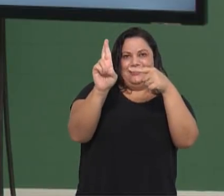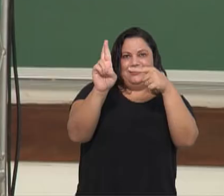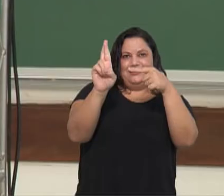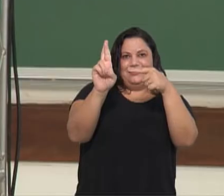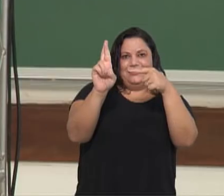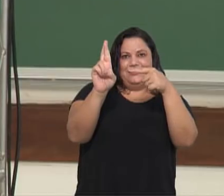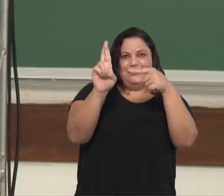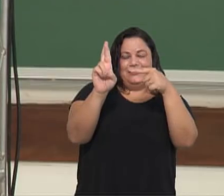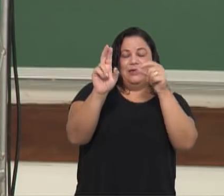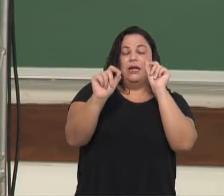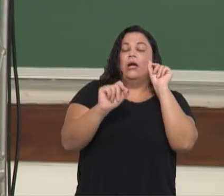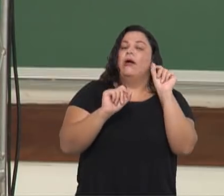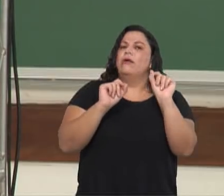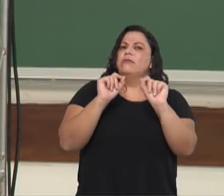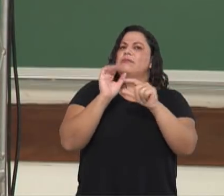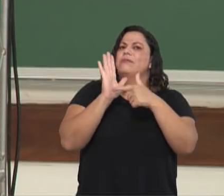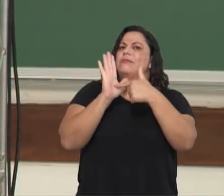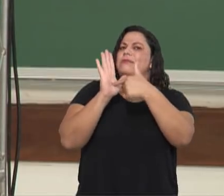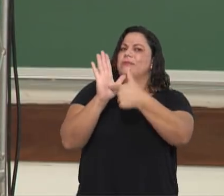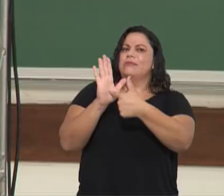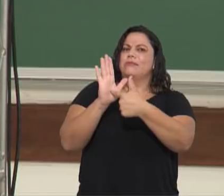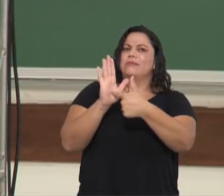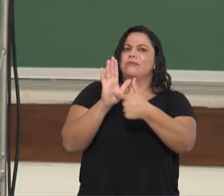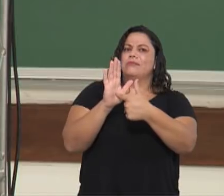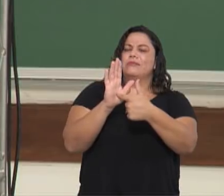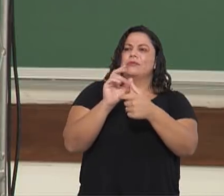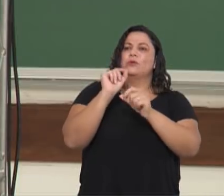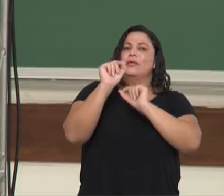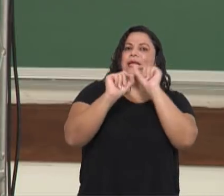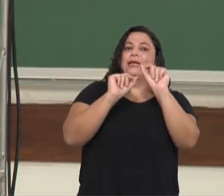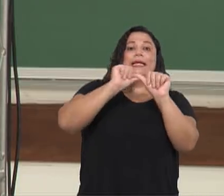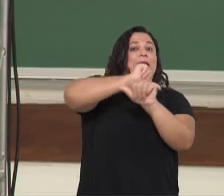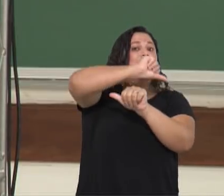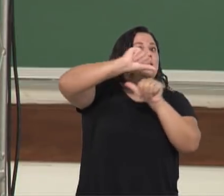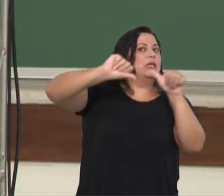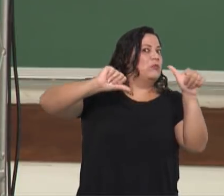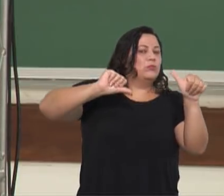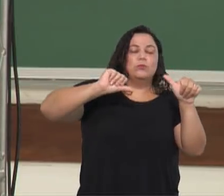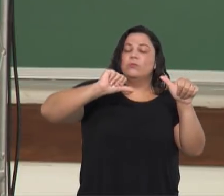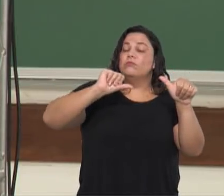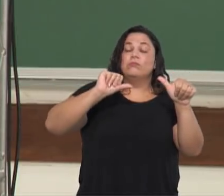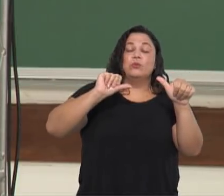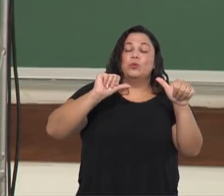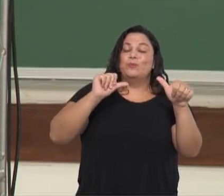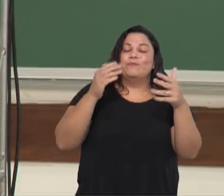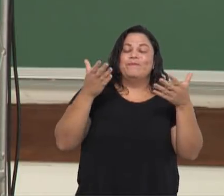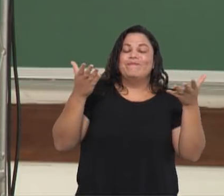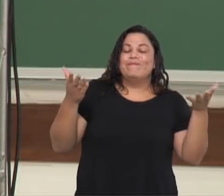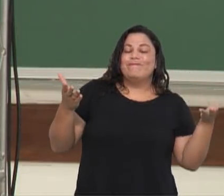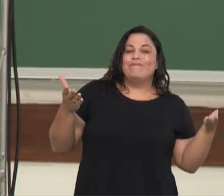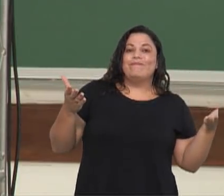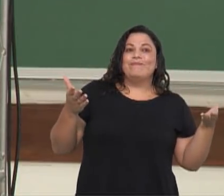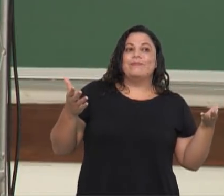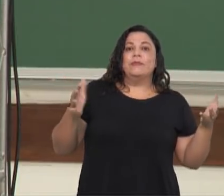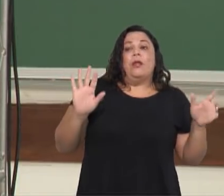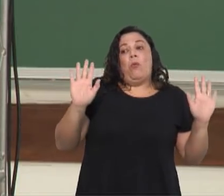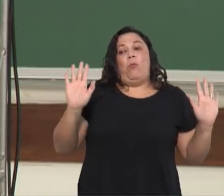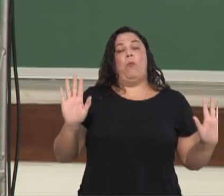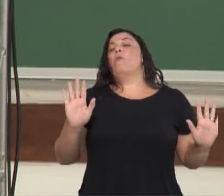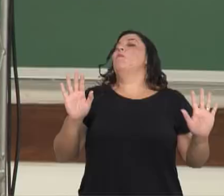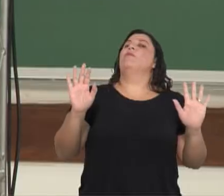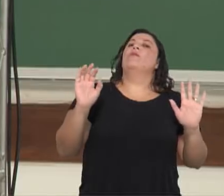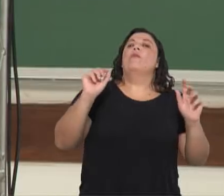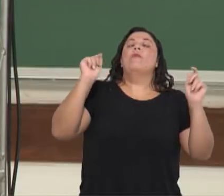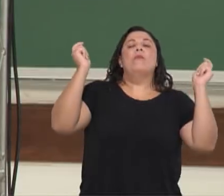er indica que ele não foi conjugado. Ele não tem pessoa. Tá? Ele pode terminar em